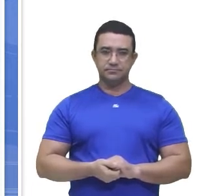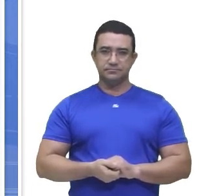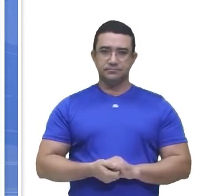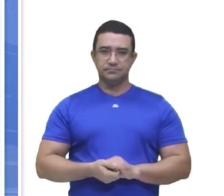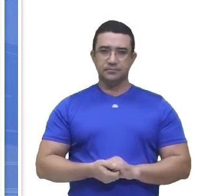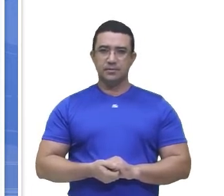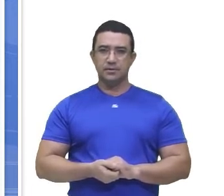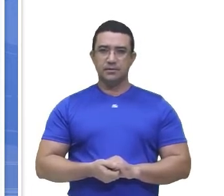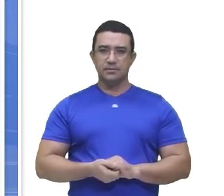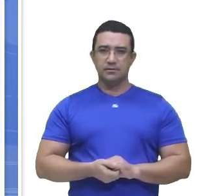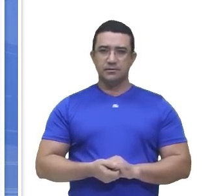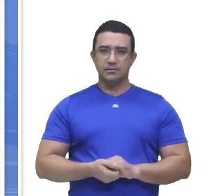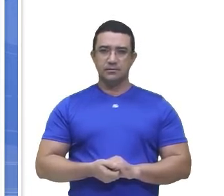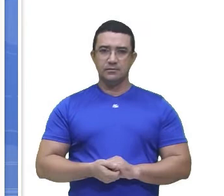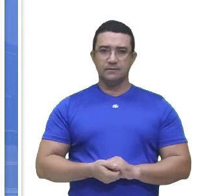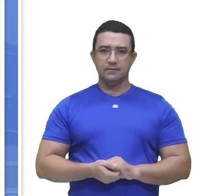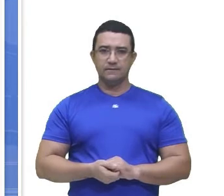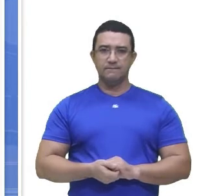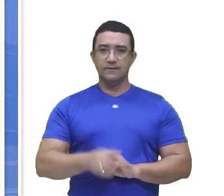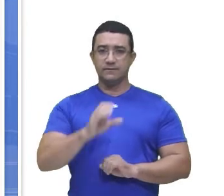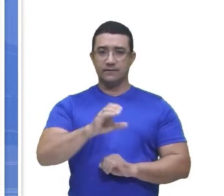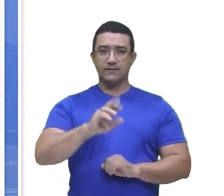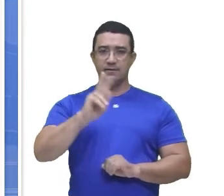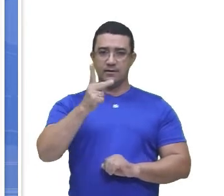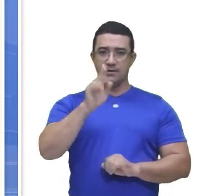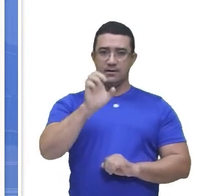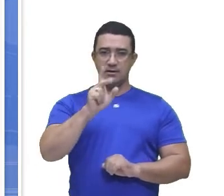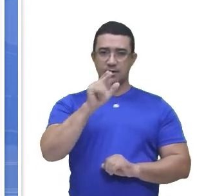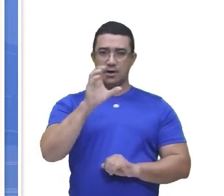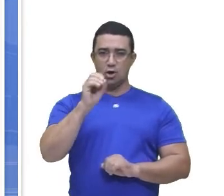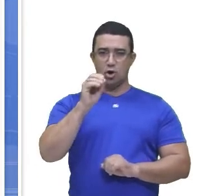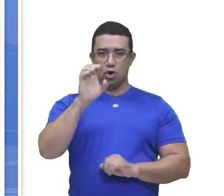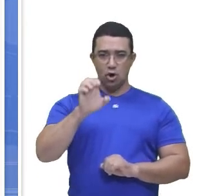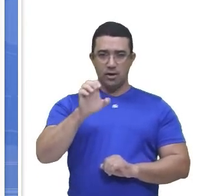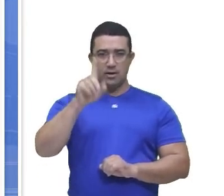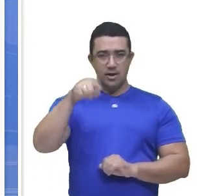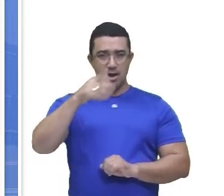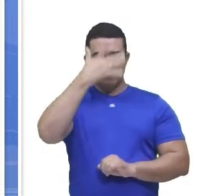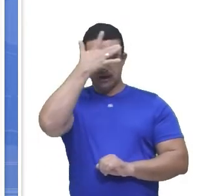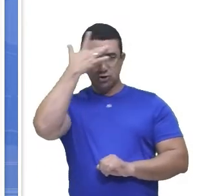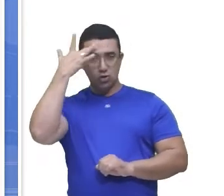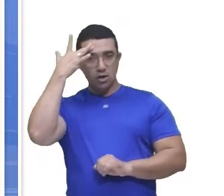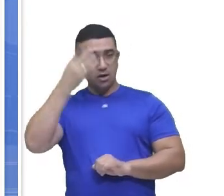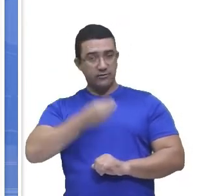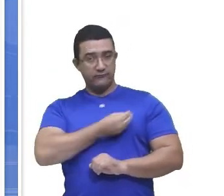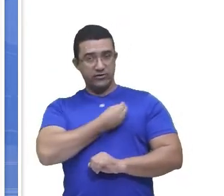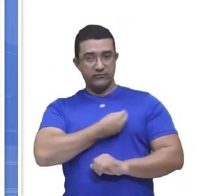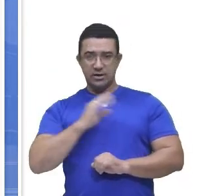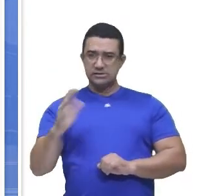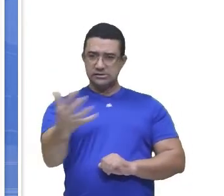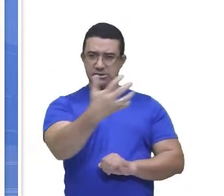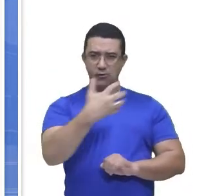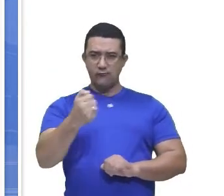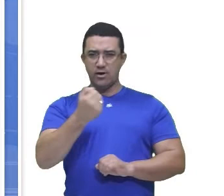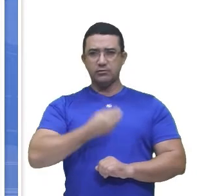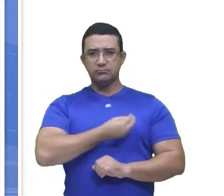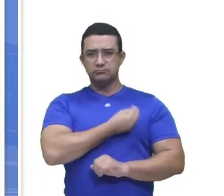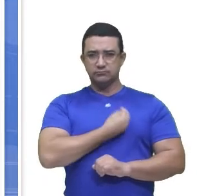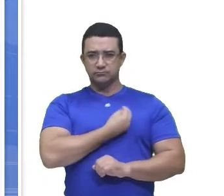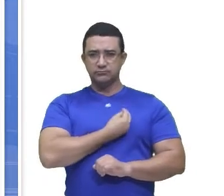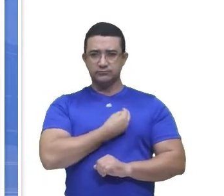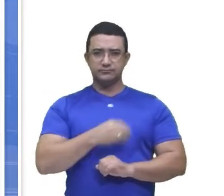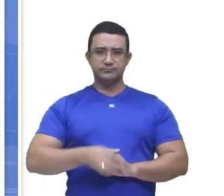Depois nós temos o quê? Héroe é aquele que vive para salvar vidas. Héroe, olha aqui